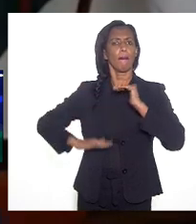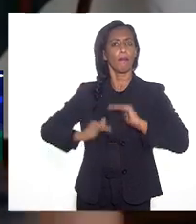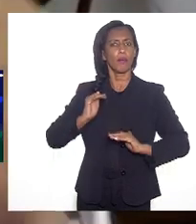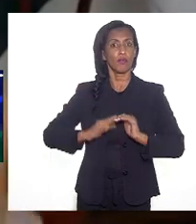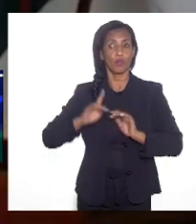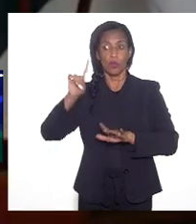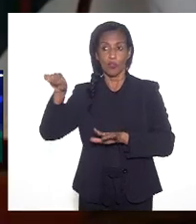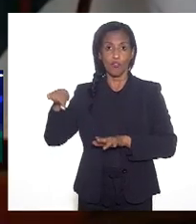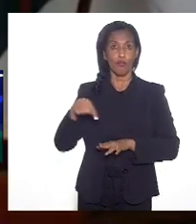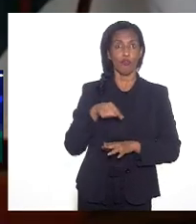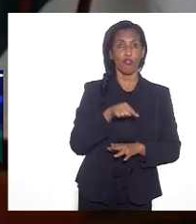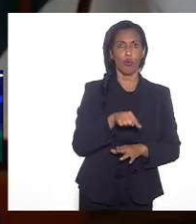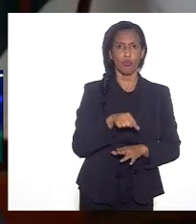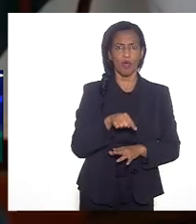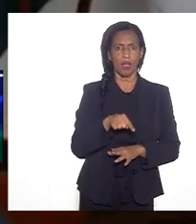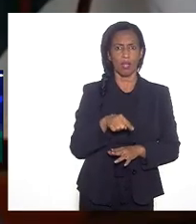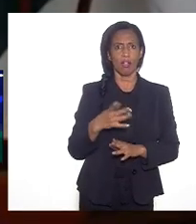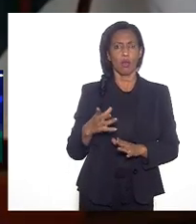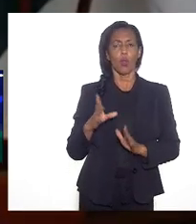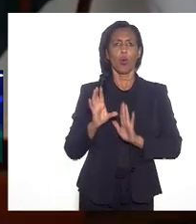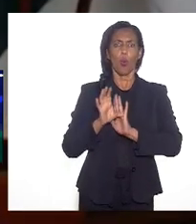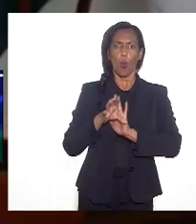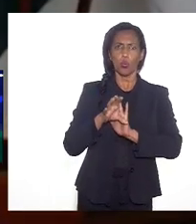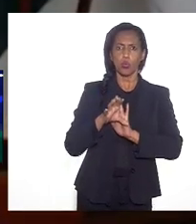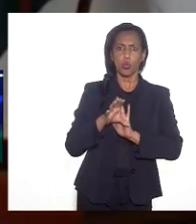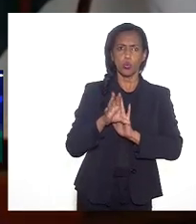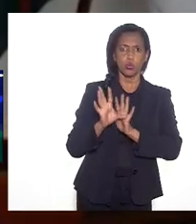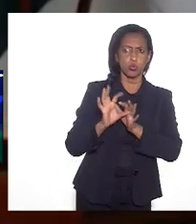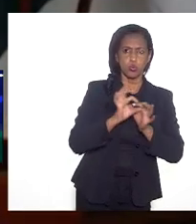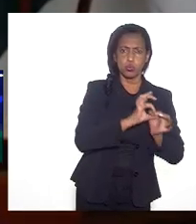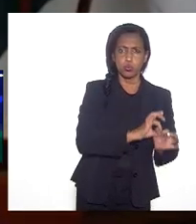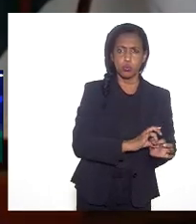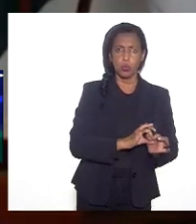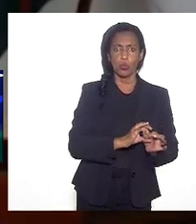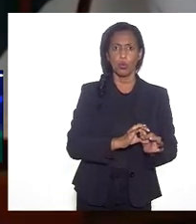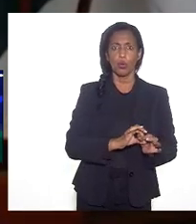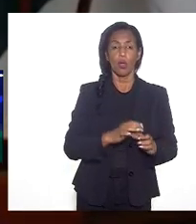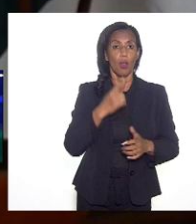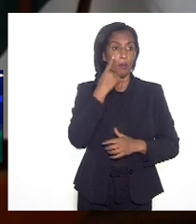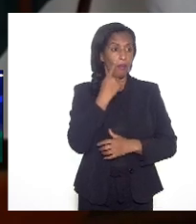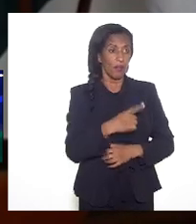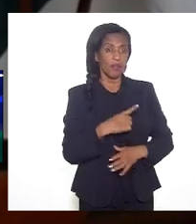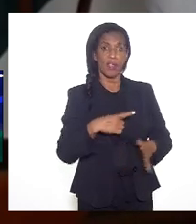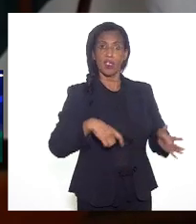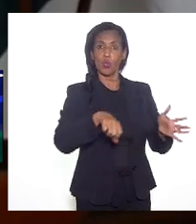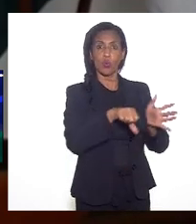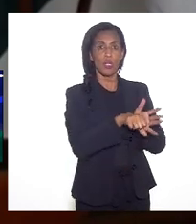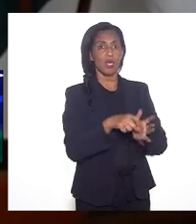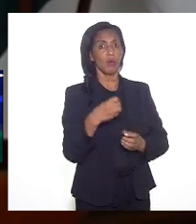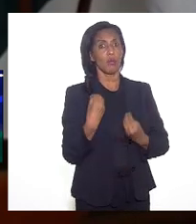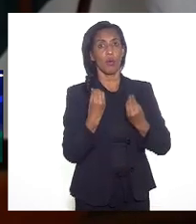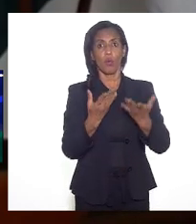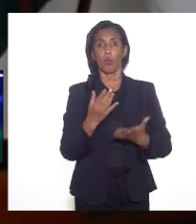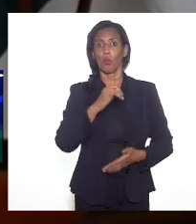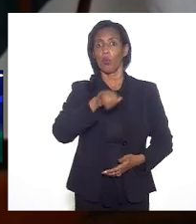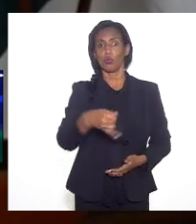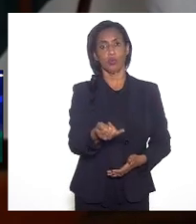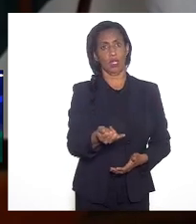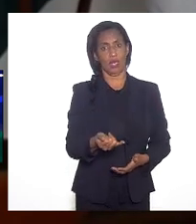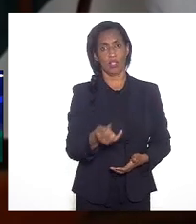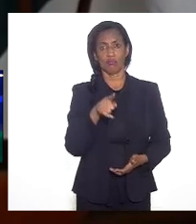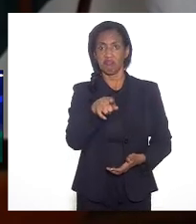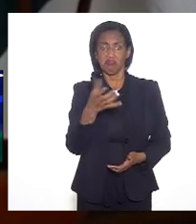e aí voltarem com, não só com conteúdo muito mais avançado, mas vendo que o crime não era a única oportunidade que eles teriam.